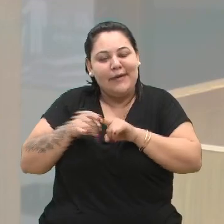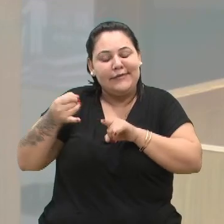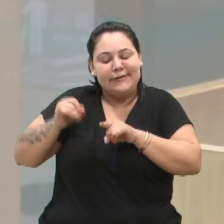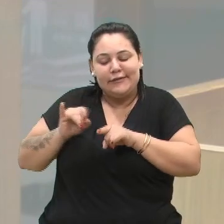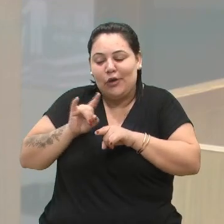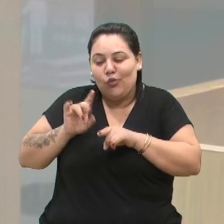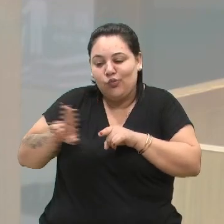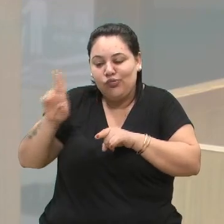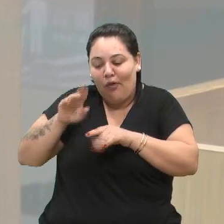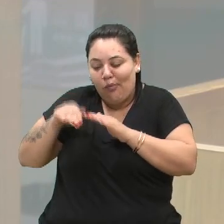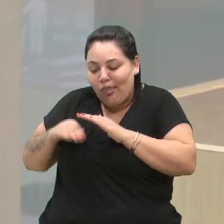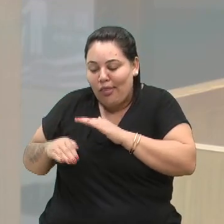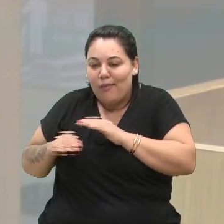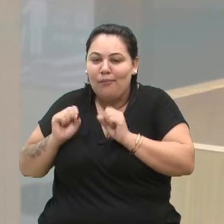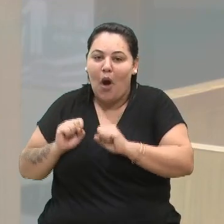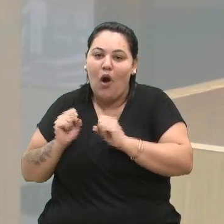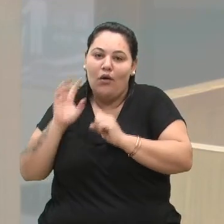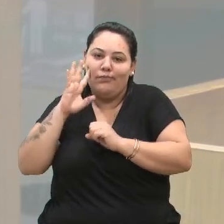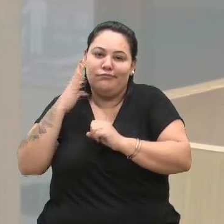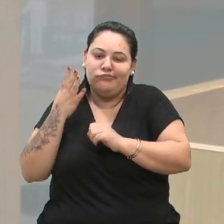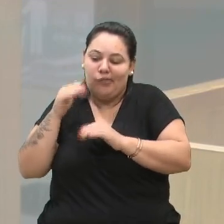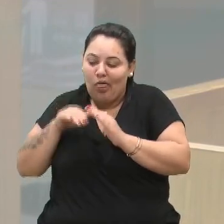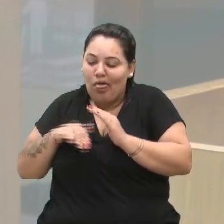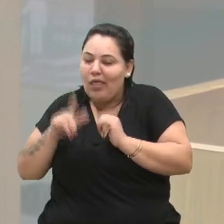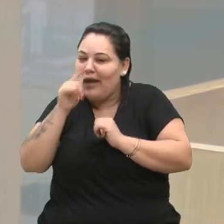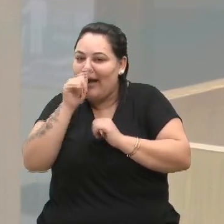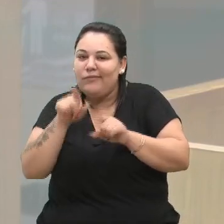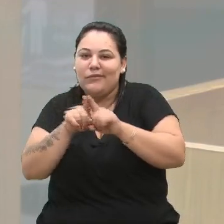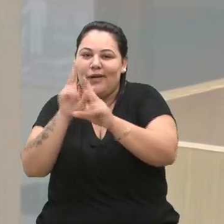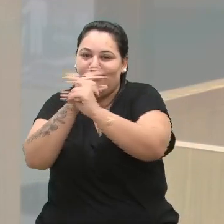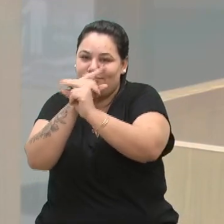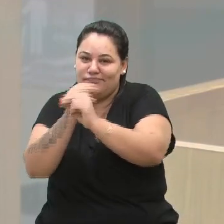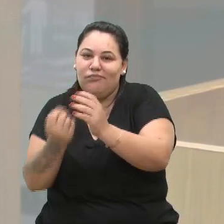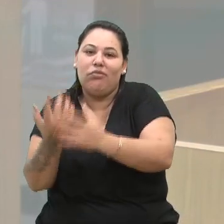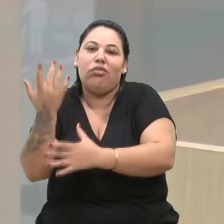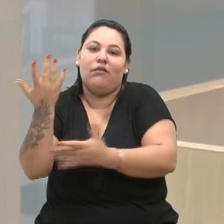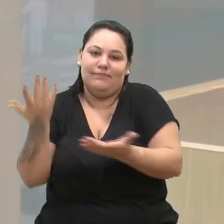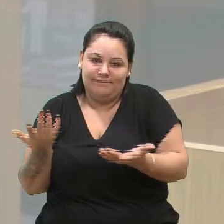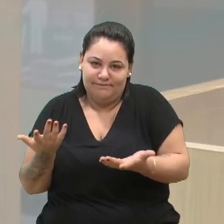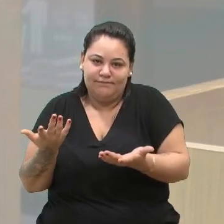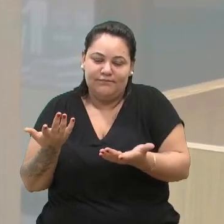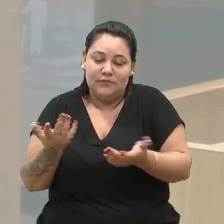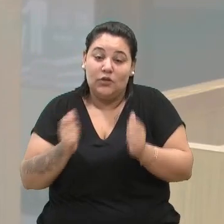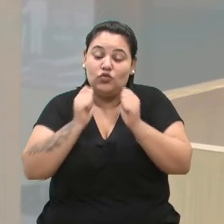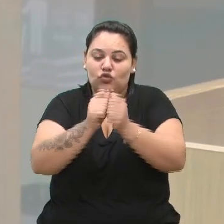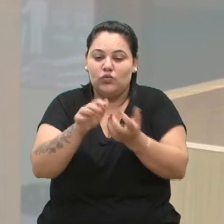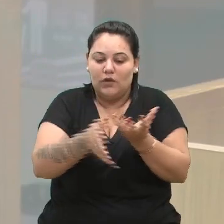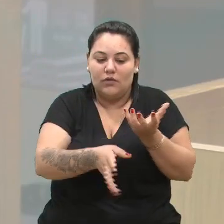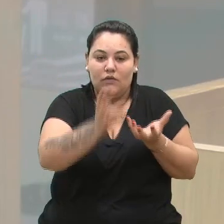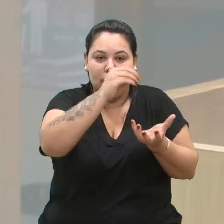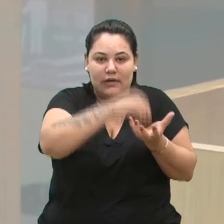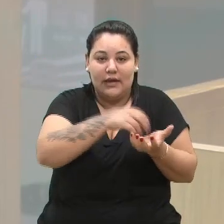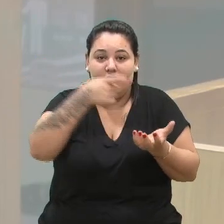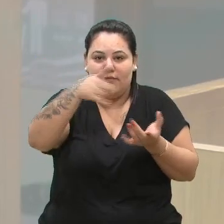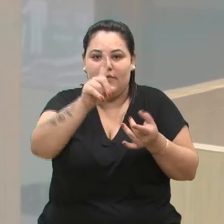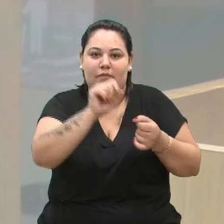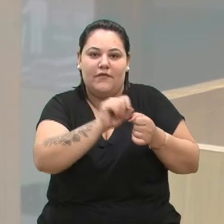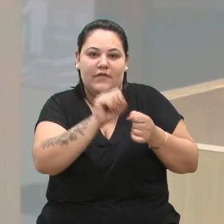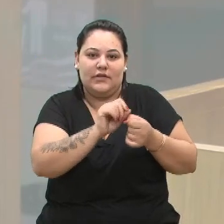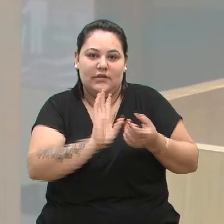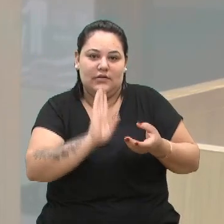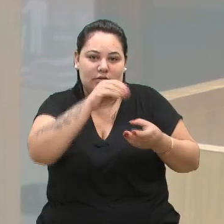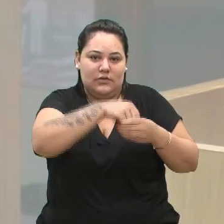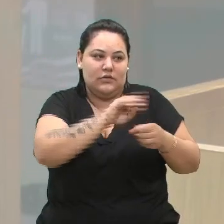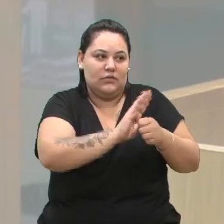da dengue. Dizer que a gente agora está junto aí com a Codec e vamos realizar no bairro São